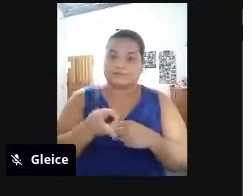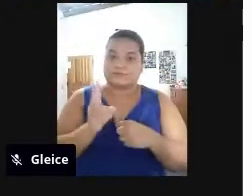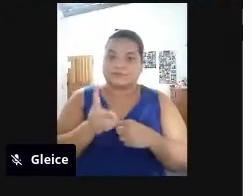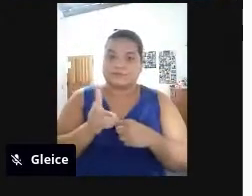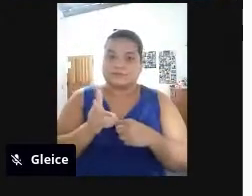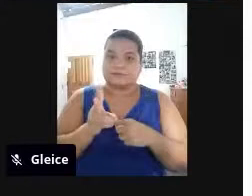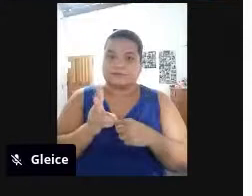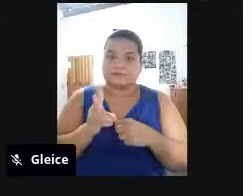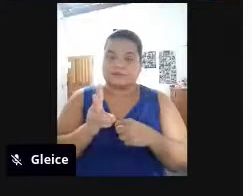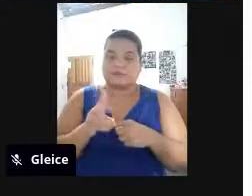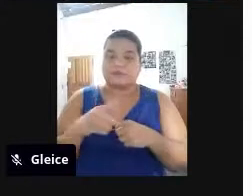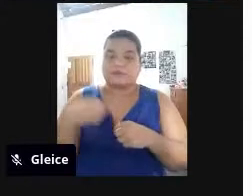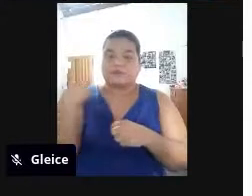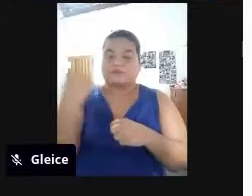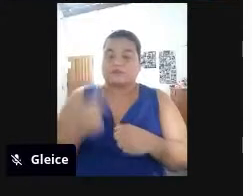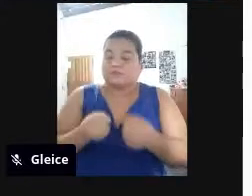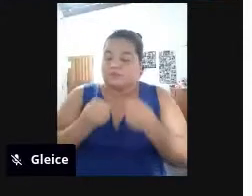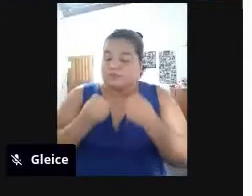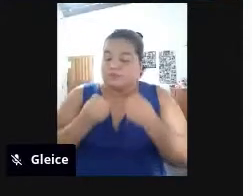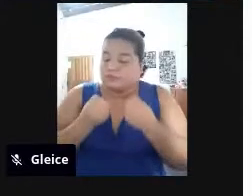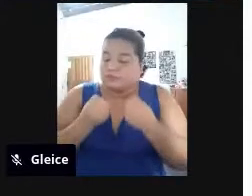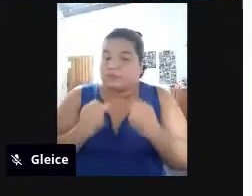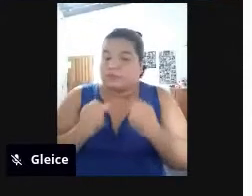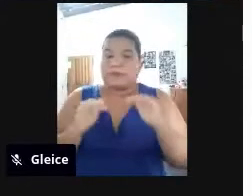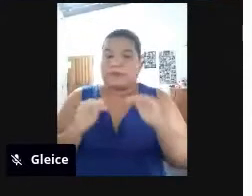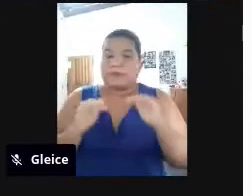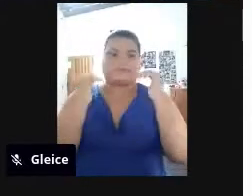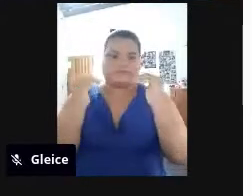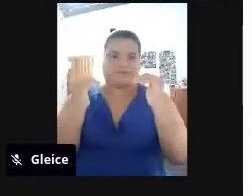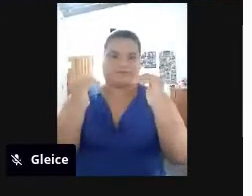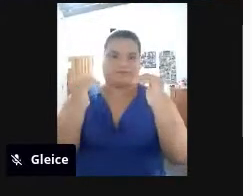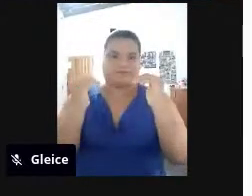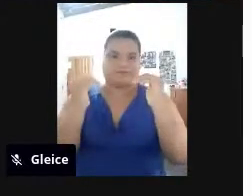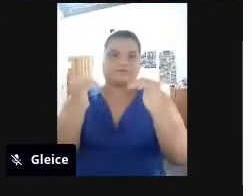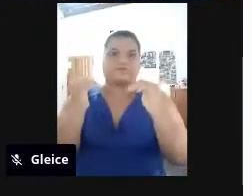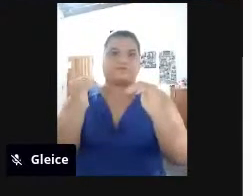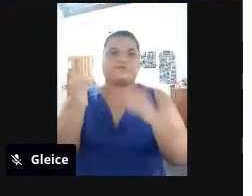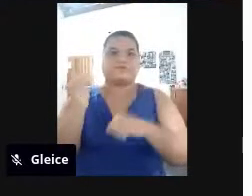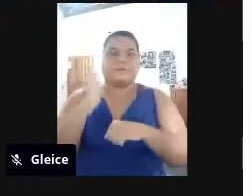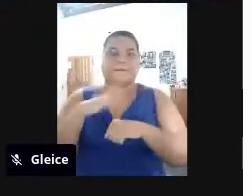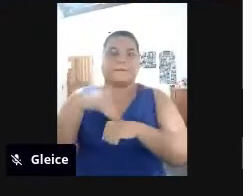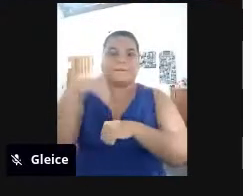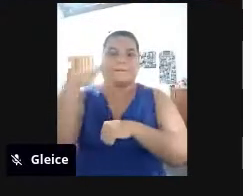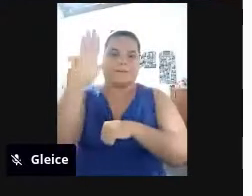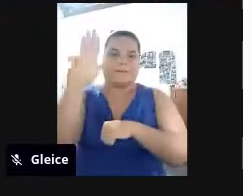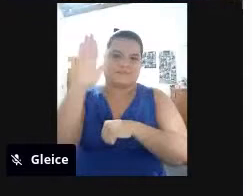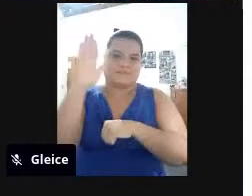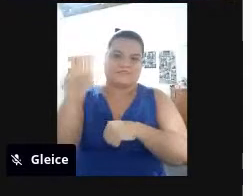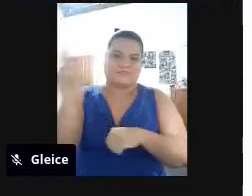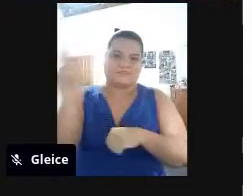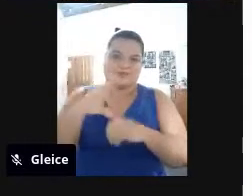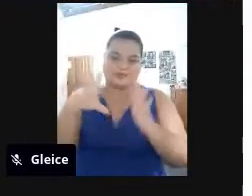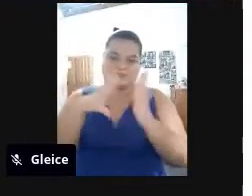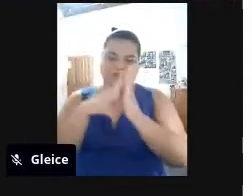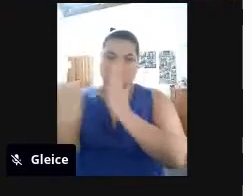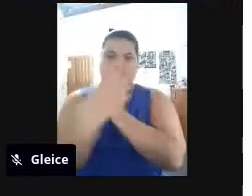a intensidade do exercício físico, maior a utilização do glicogênio muscular. Então, para isso, eu tenho que